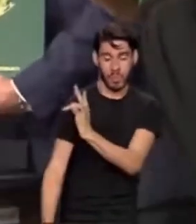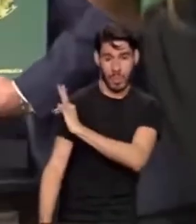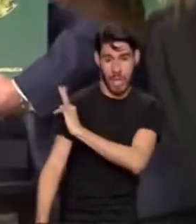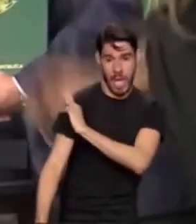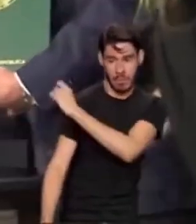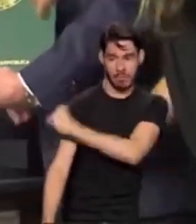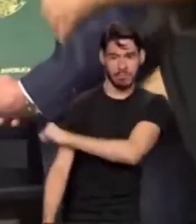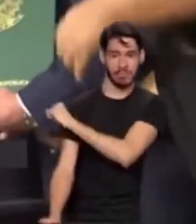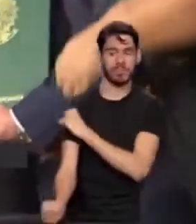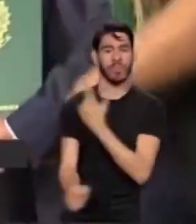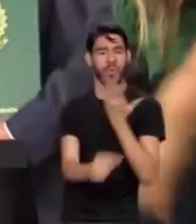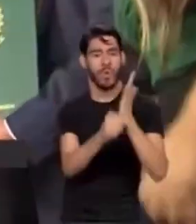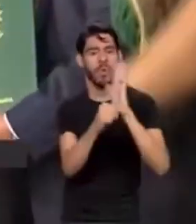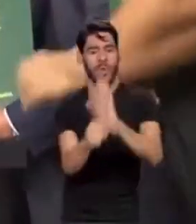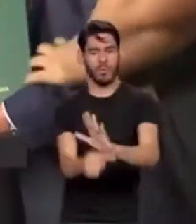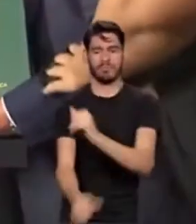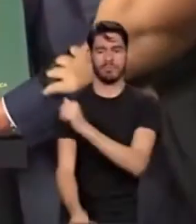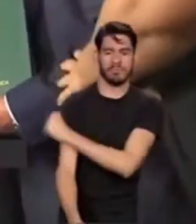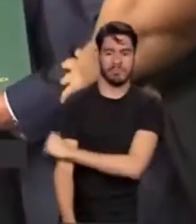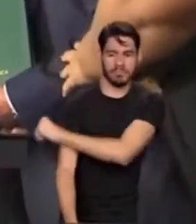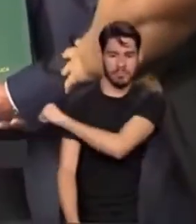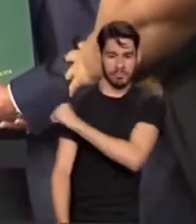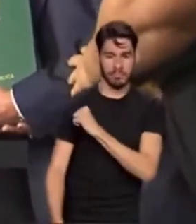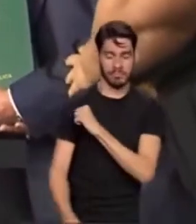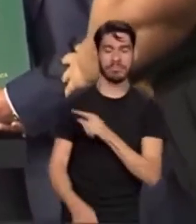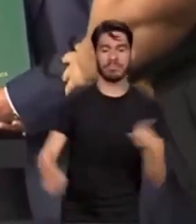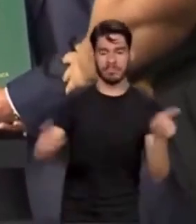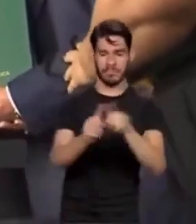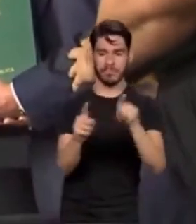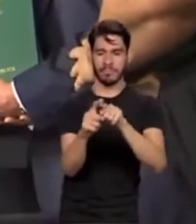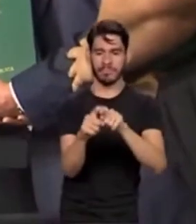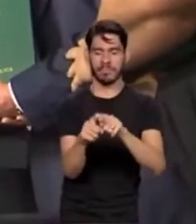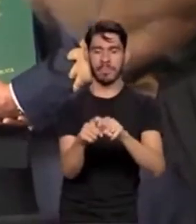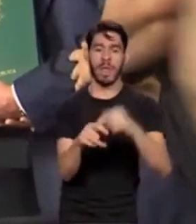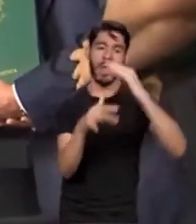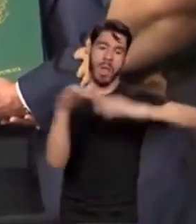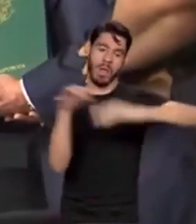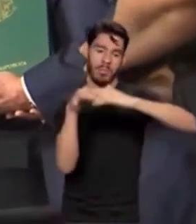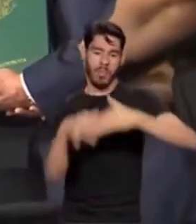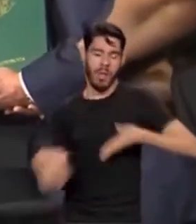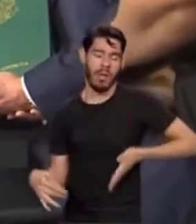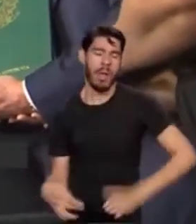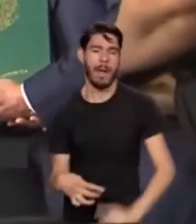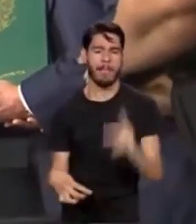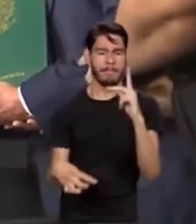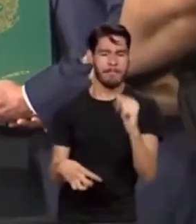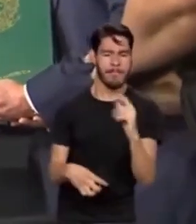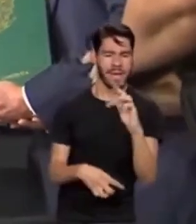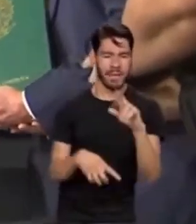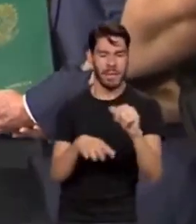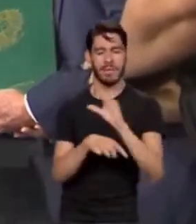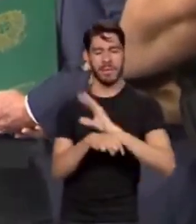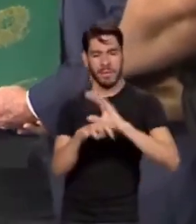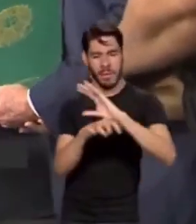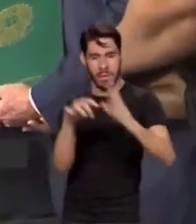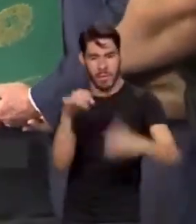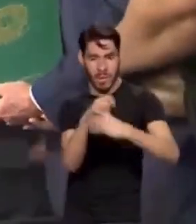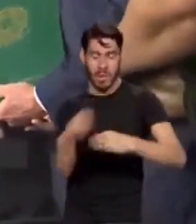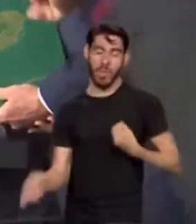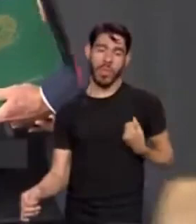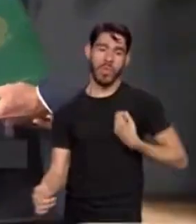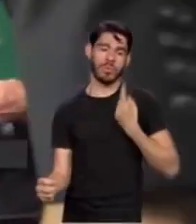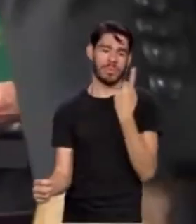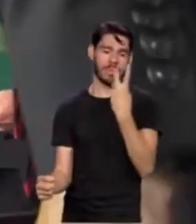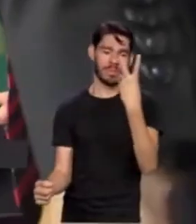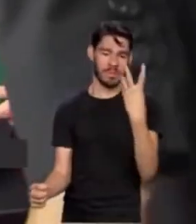do auxiliar de enfermagem e da Parteira previsto pela Emenda Constitucional número